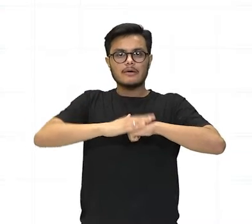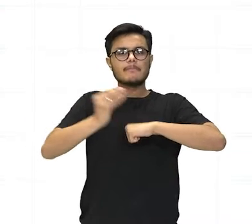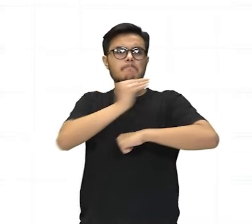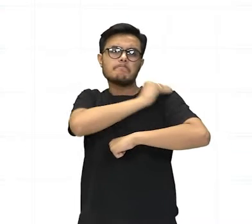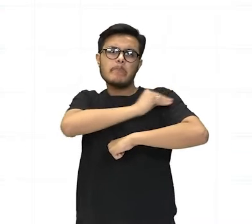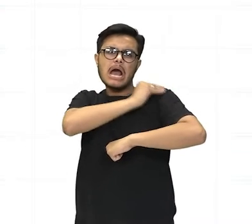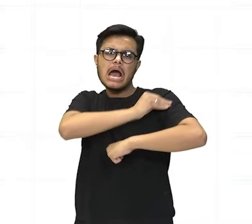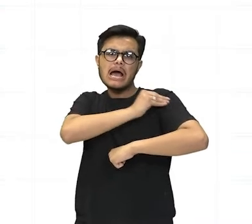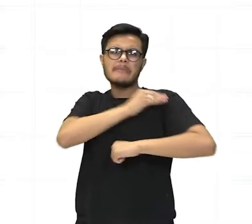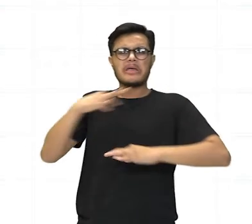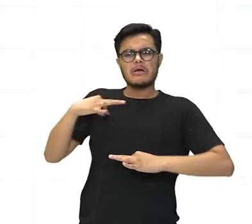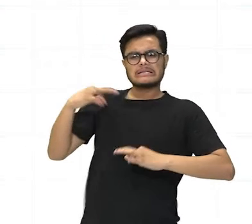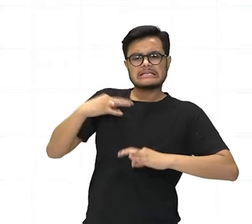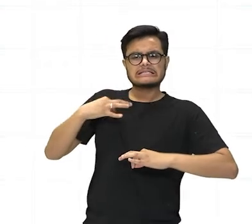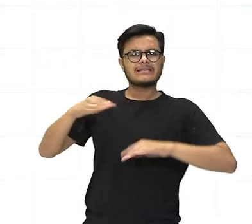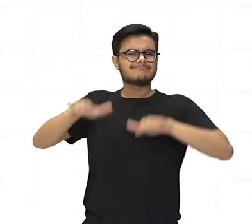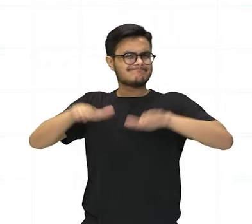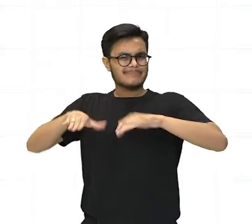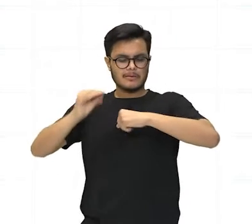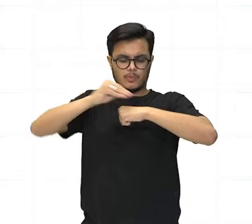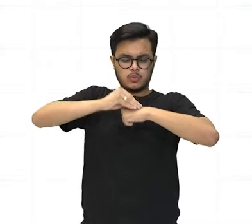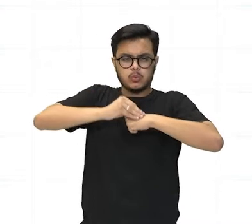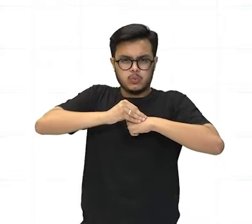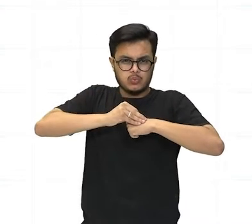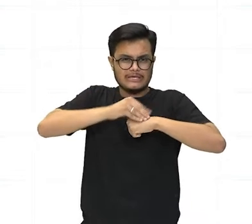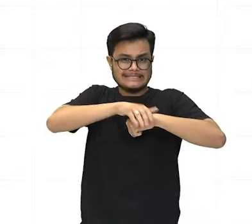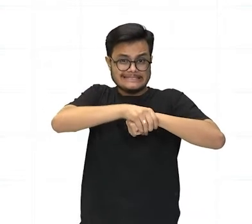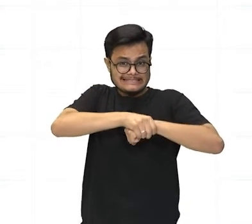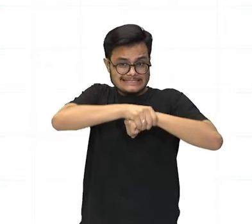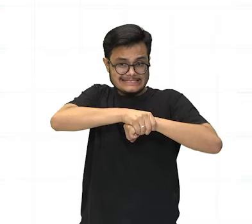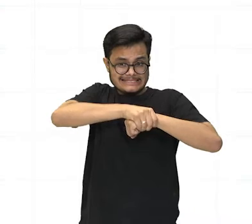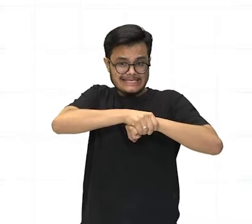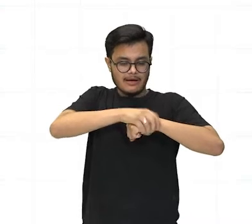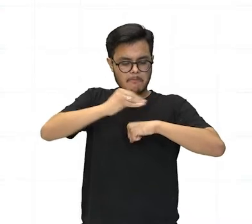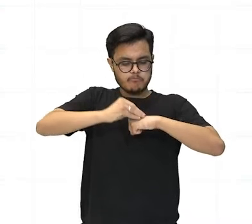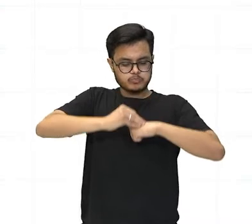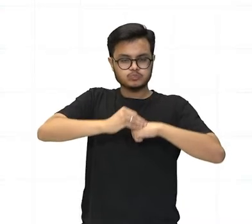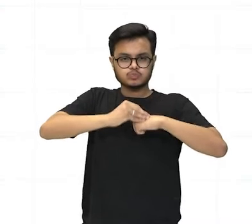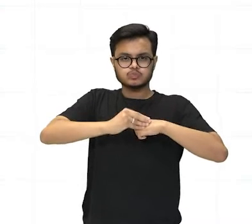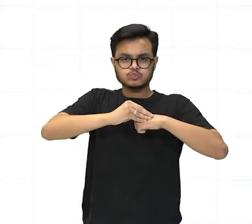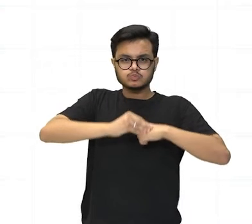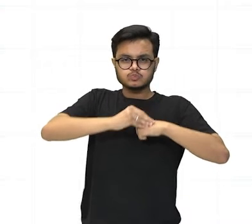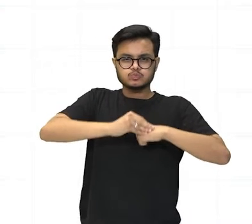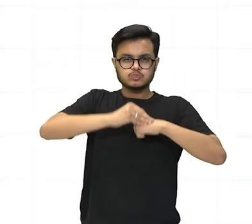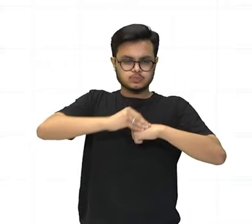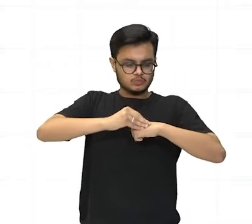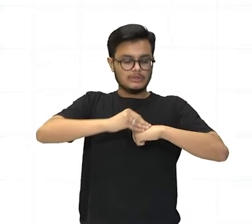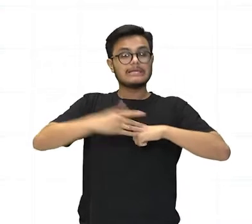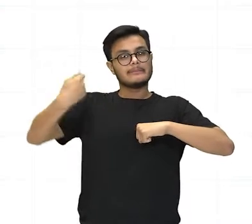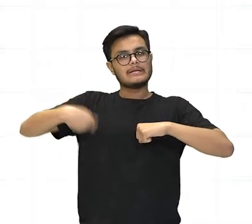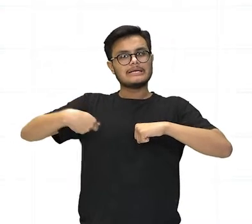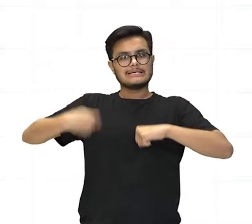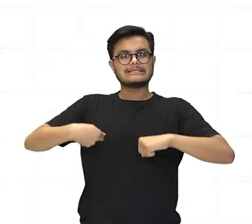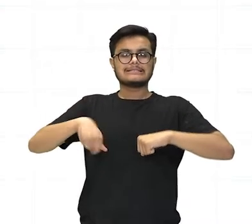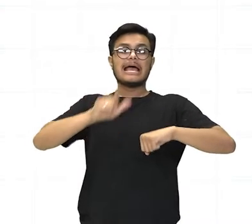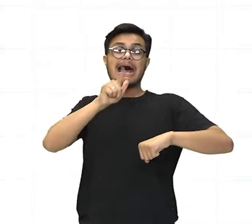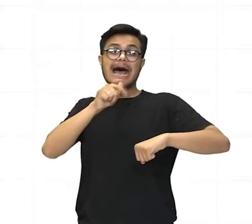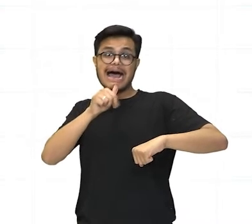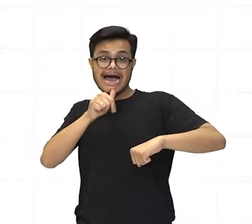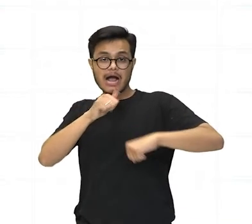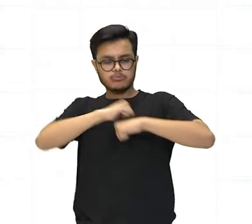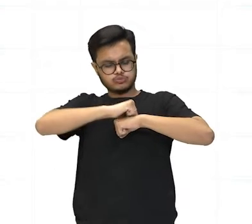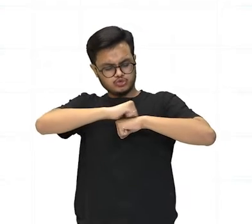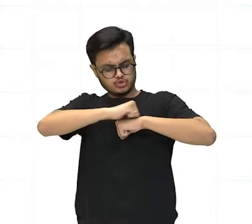ou pano limpo sobre o corte para estancar o sangue e, em seguida, lavar a ferida com água